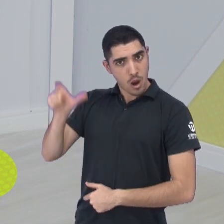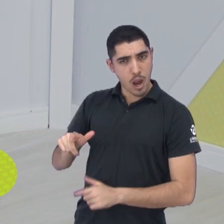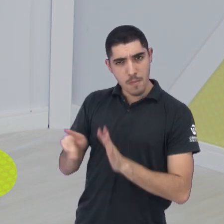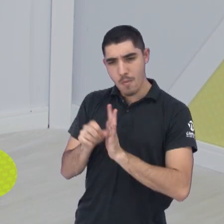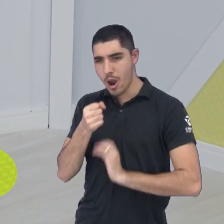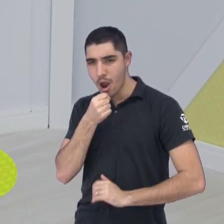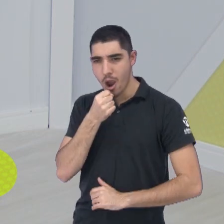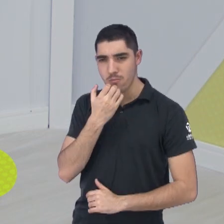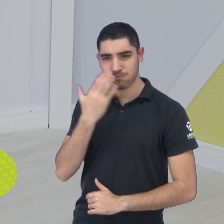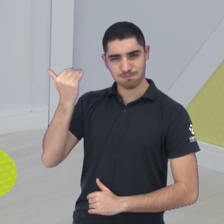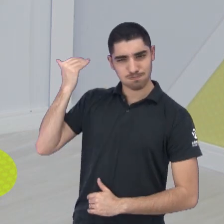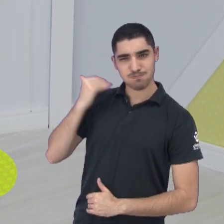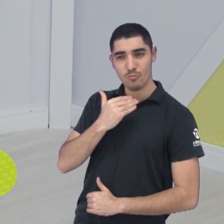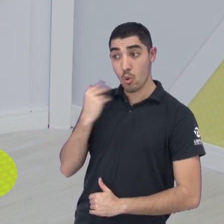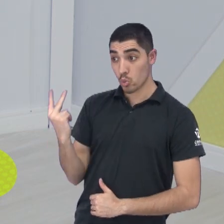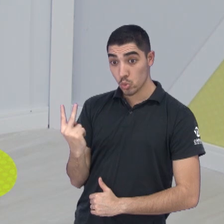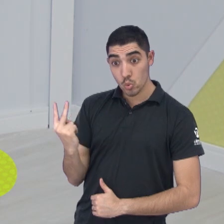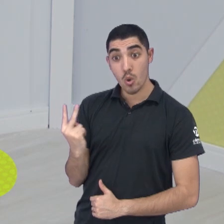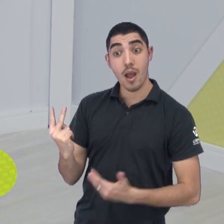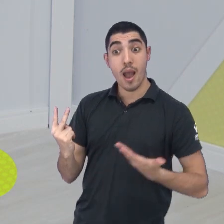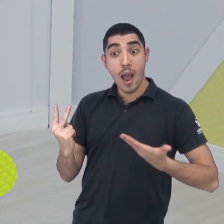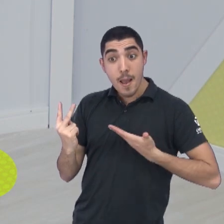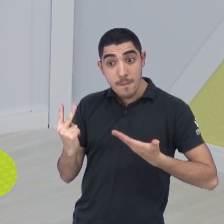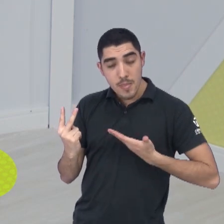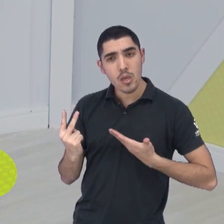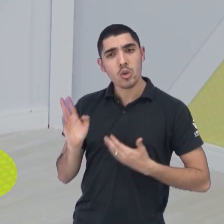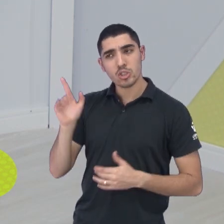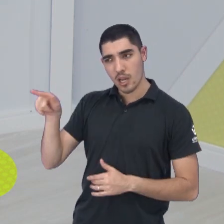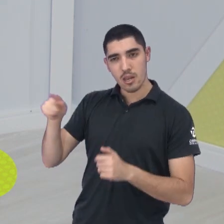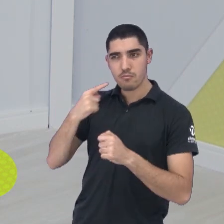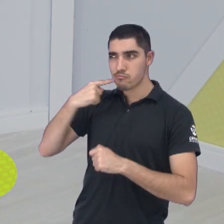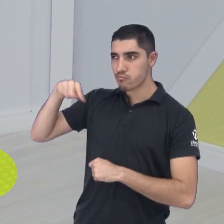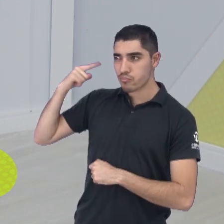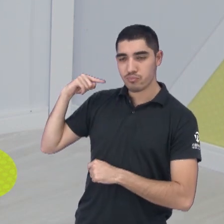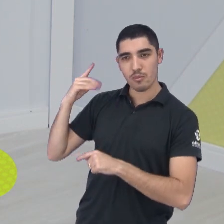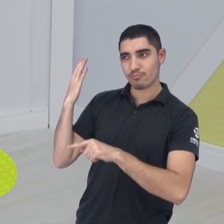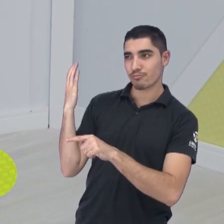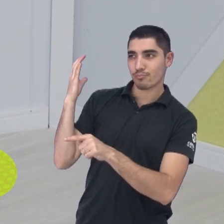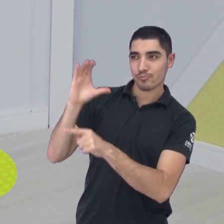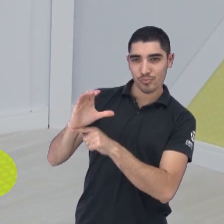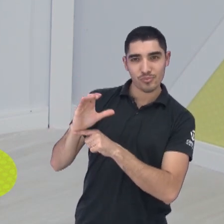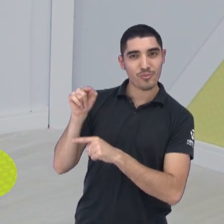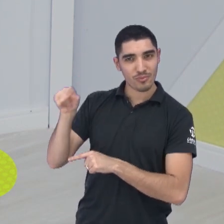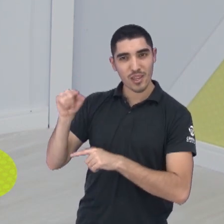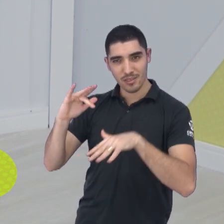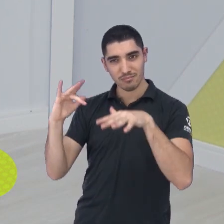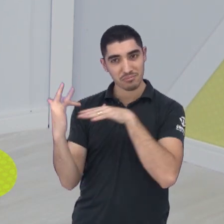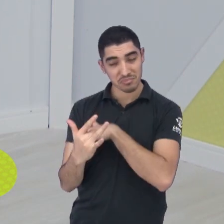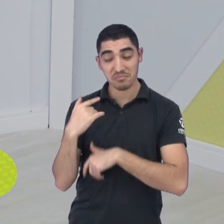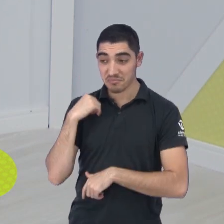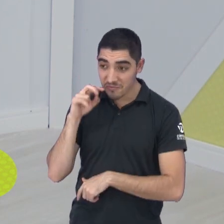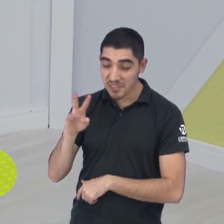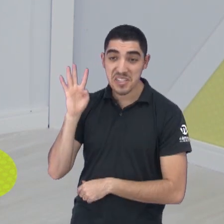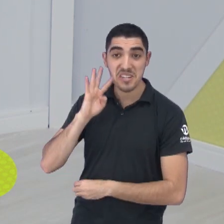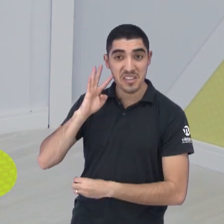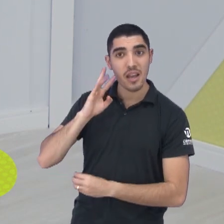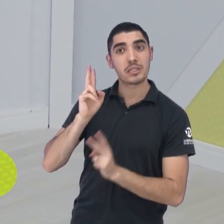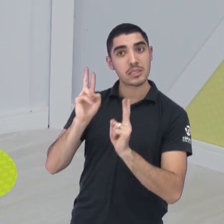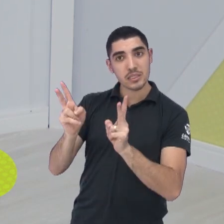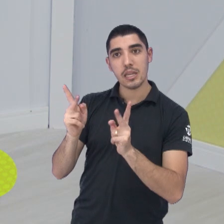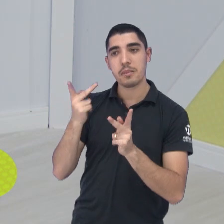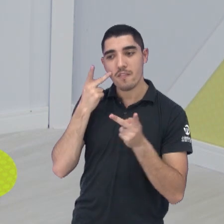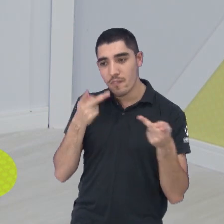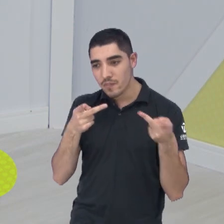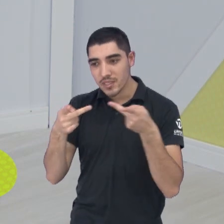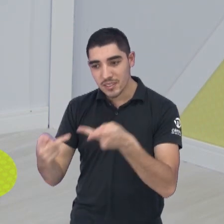era amigo particular dele. Ele fez uns stories esses dias contando essa relação dele com o Chorão, muito bacana. Visitava o Túlio na casa dele